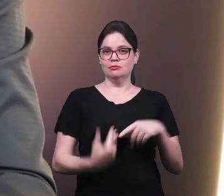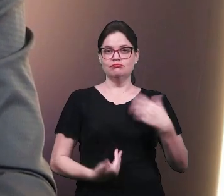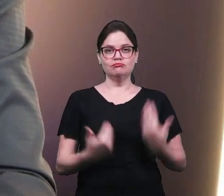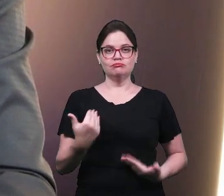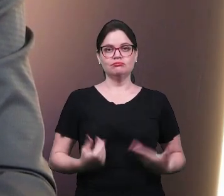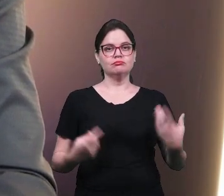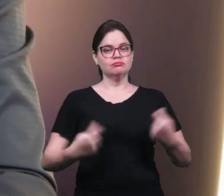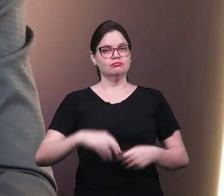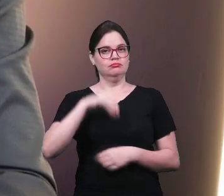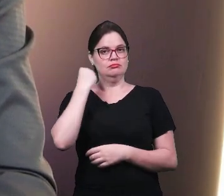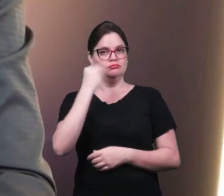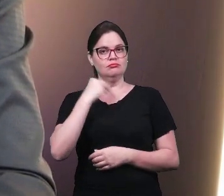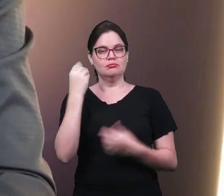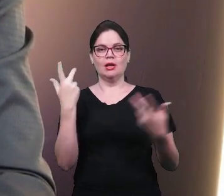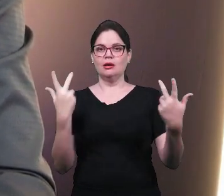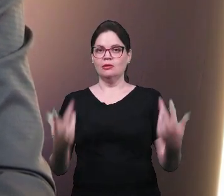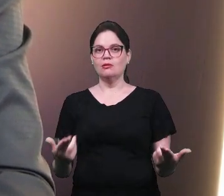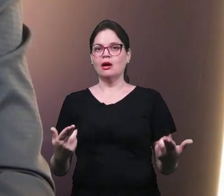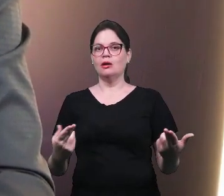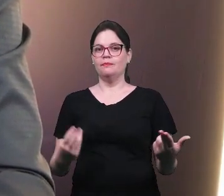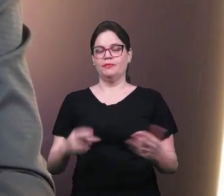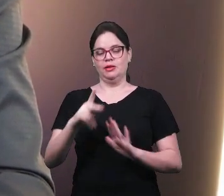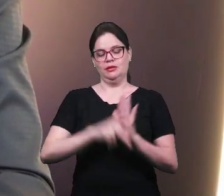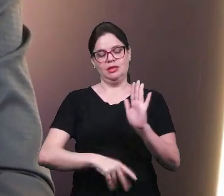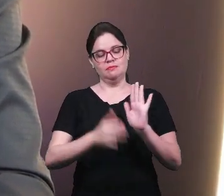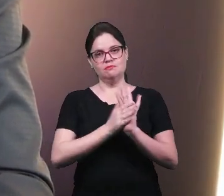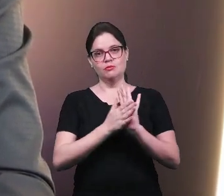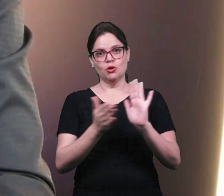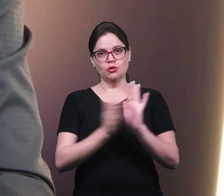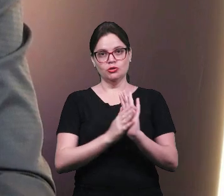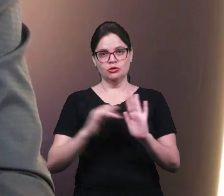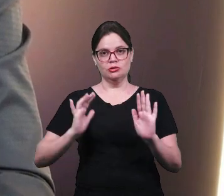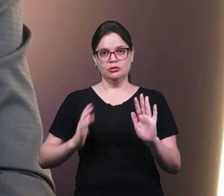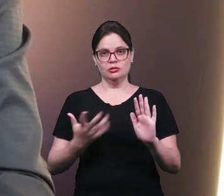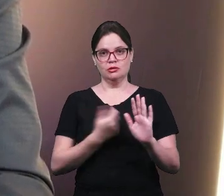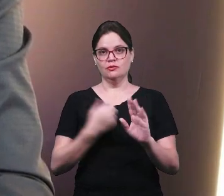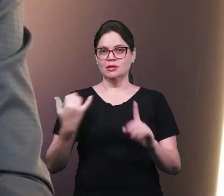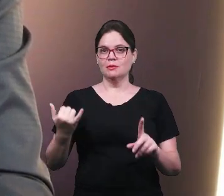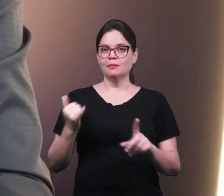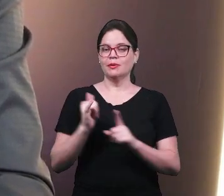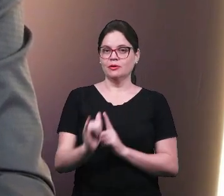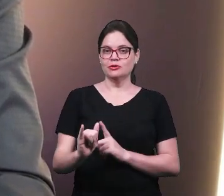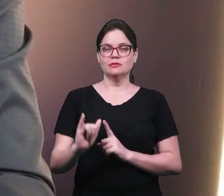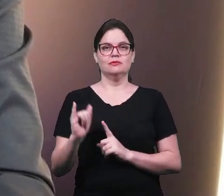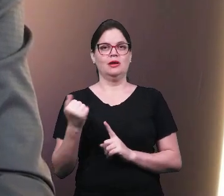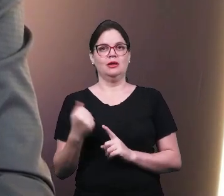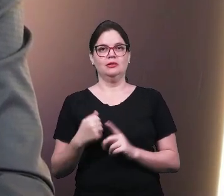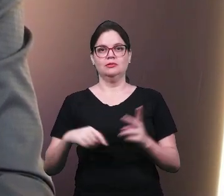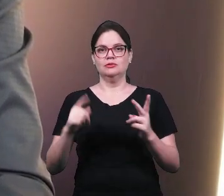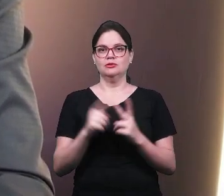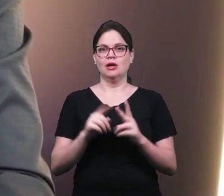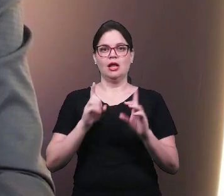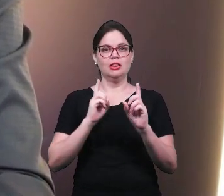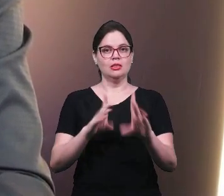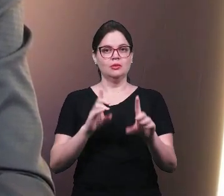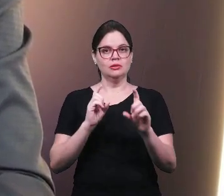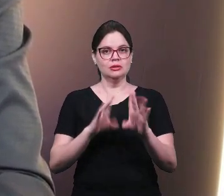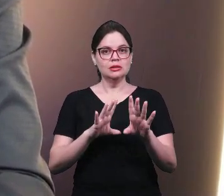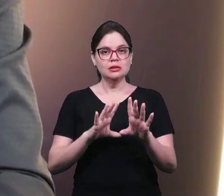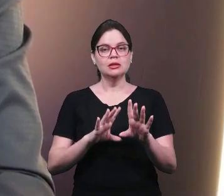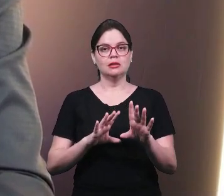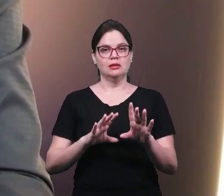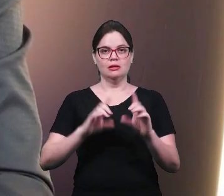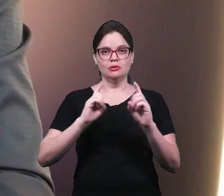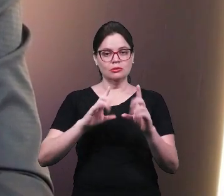viver essa experiência de que esse projeto, né, aquilo que é profético, aquilo que é a doutrina que vem